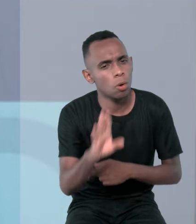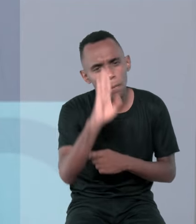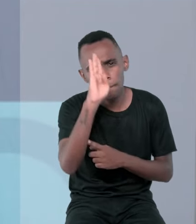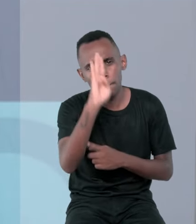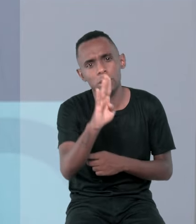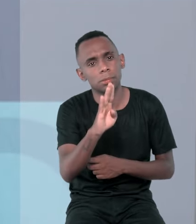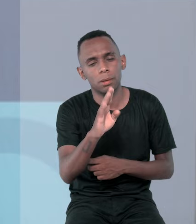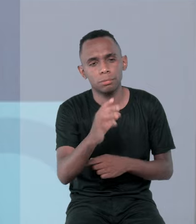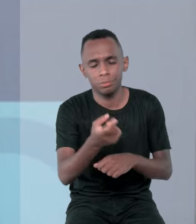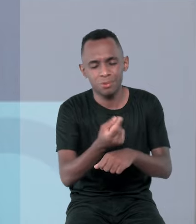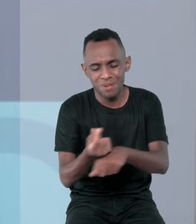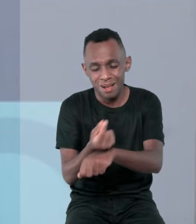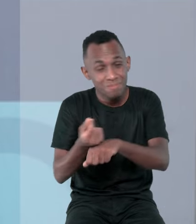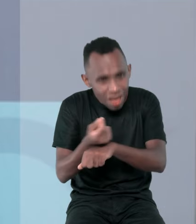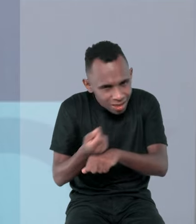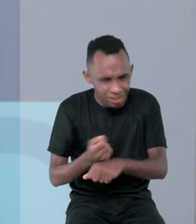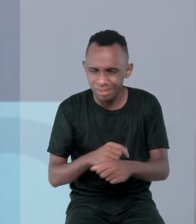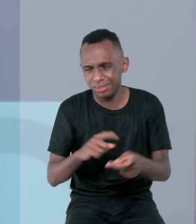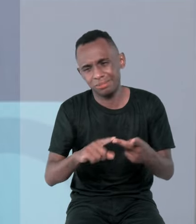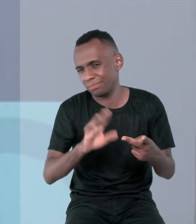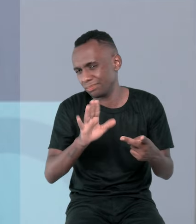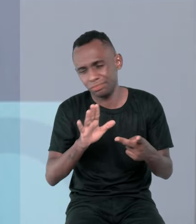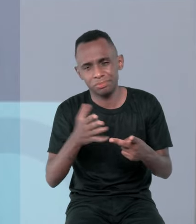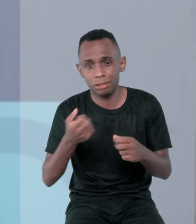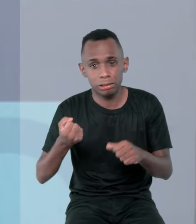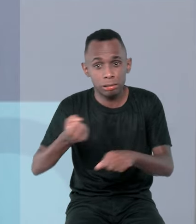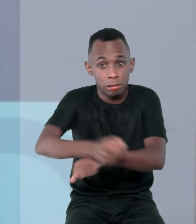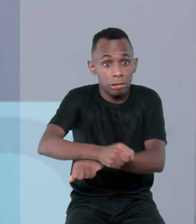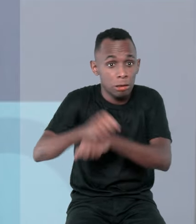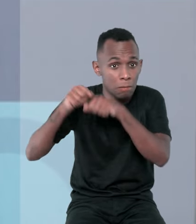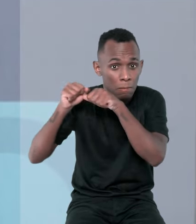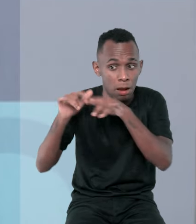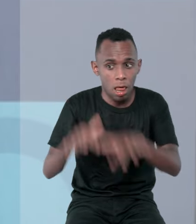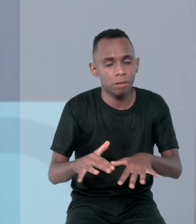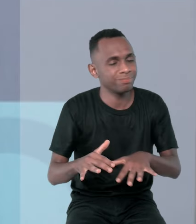nem o capitalismo, nem o colonialismo conseguem